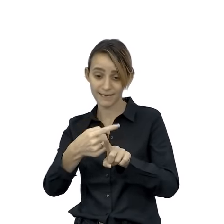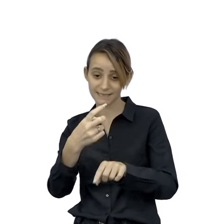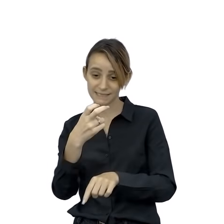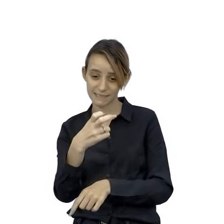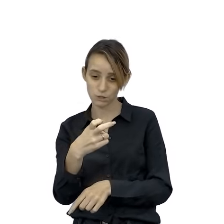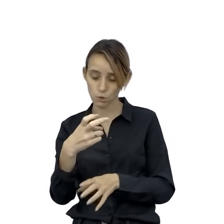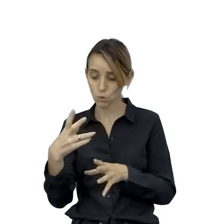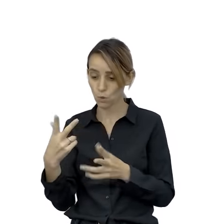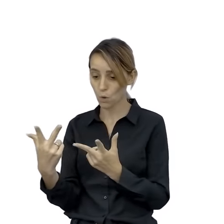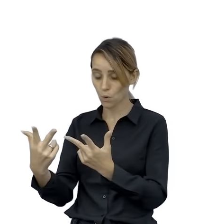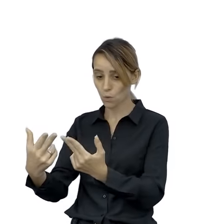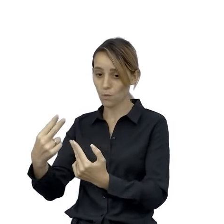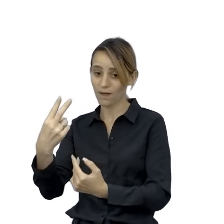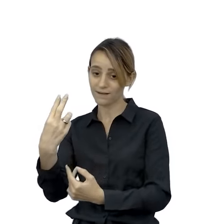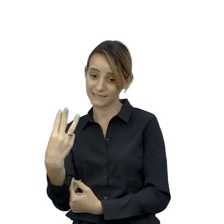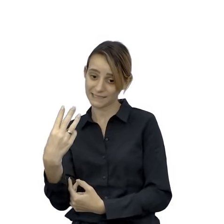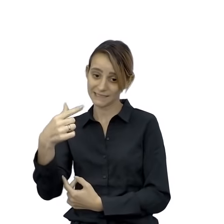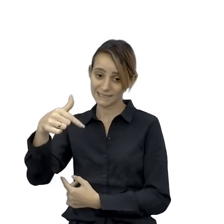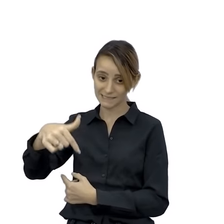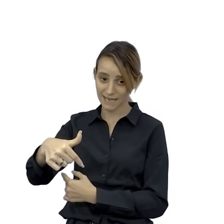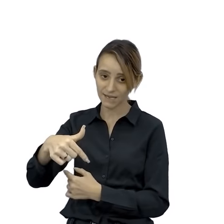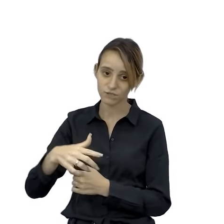vai resultar em 37.